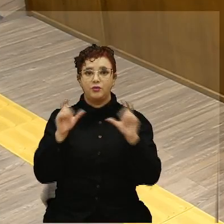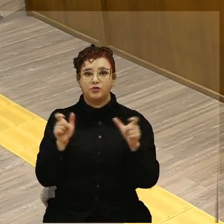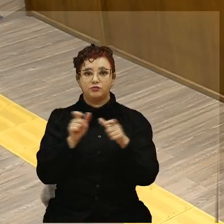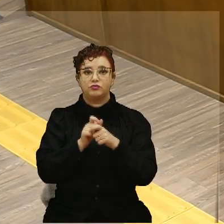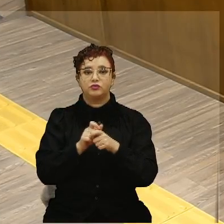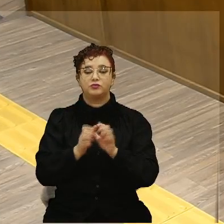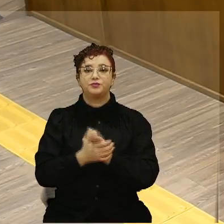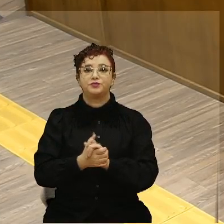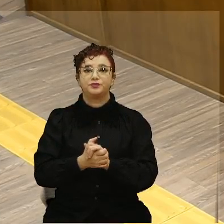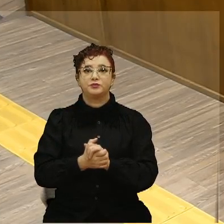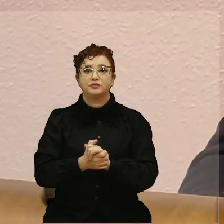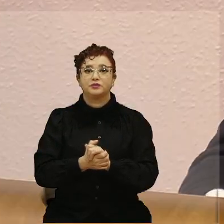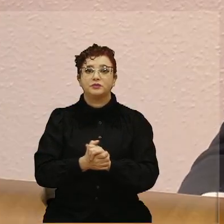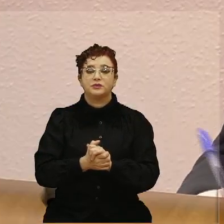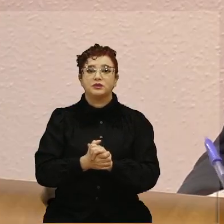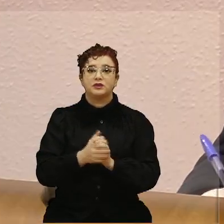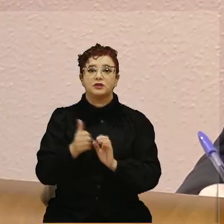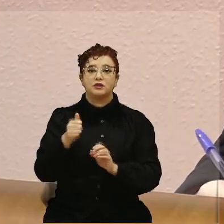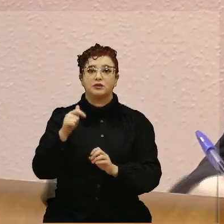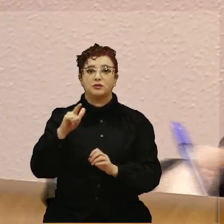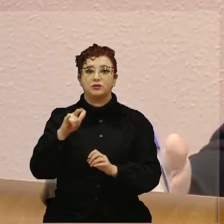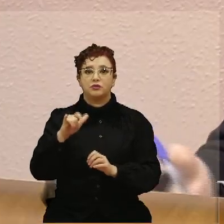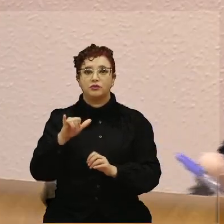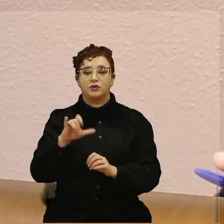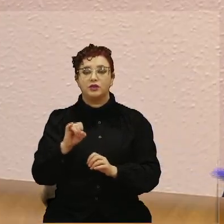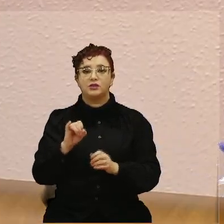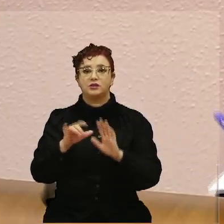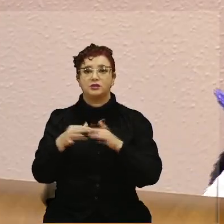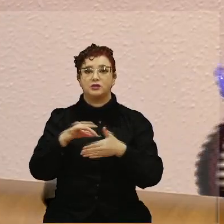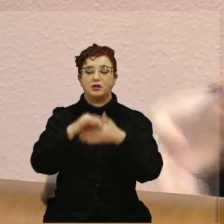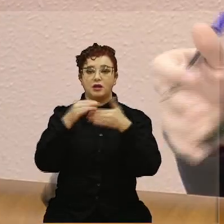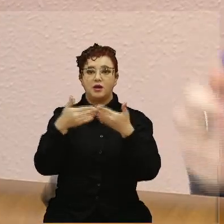Com a anuência dos líderes, esta sessão ordinária abre espaço de 5 minutos